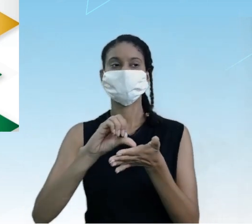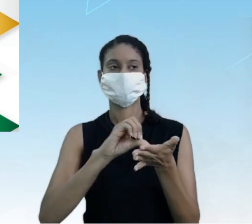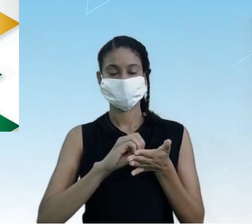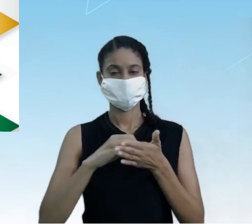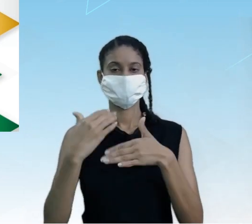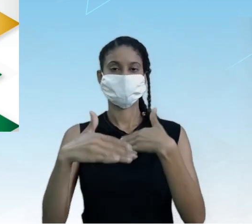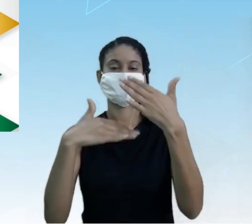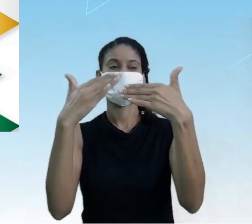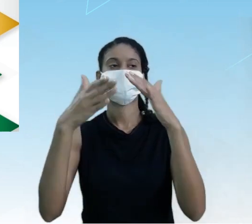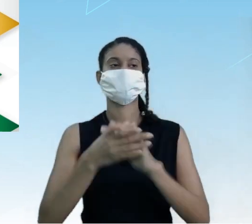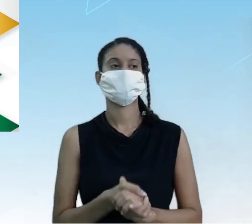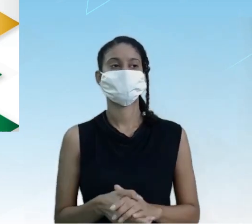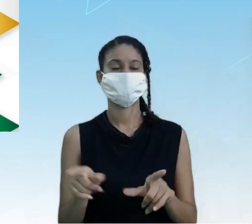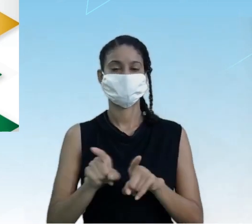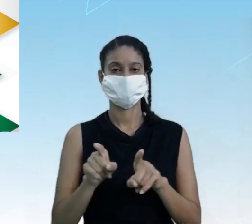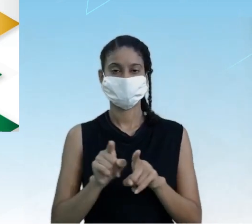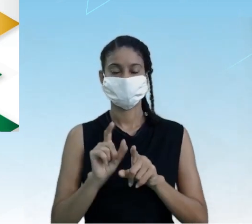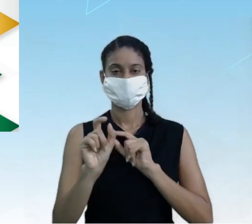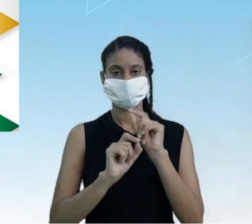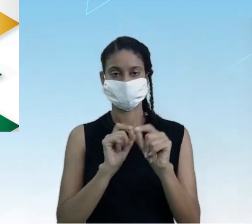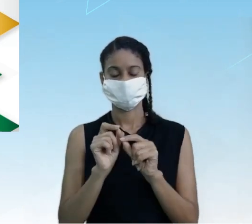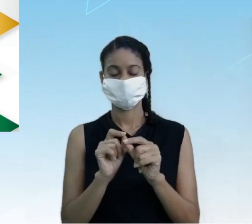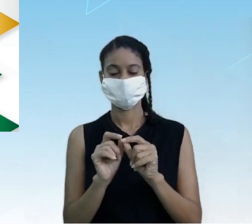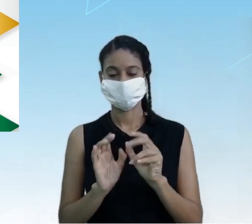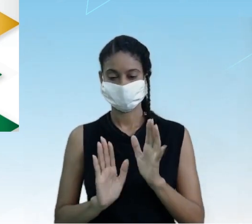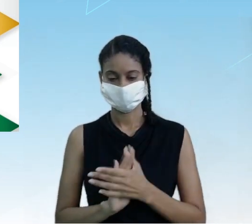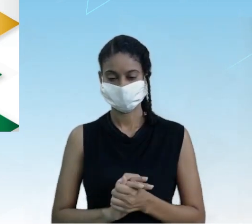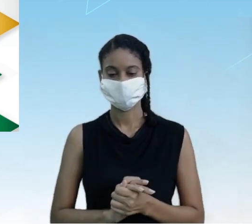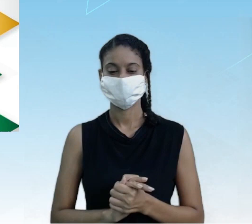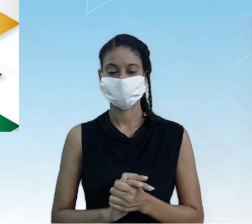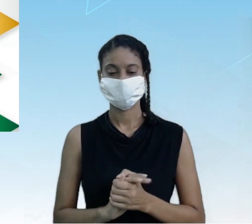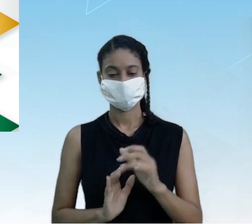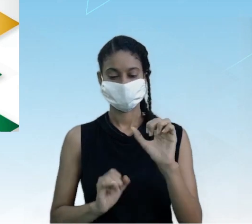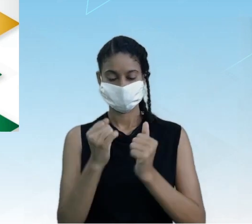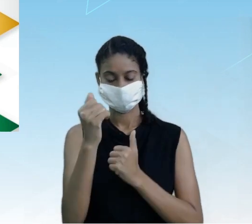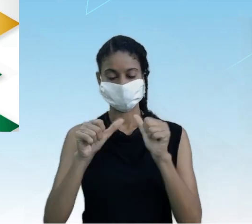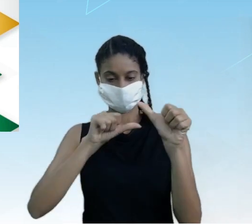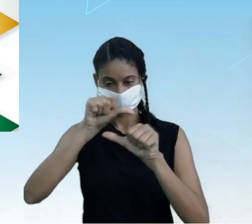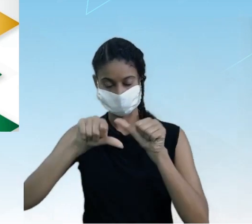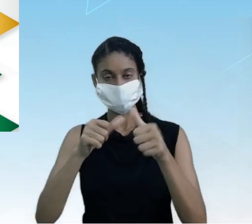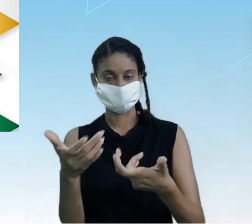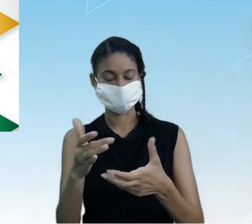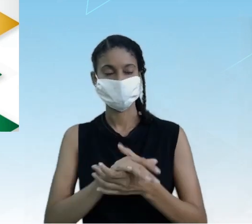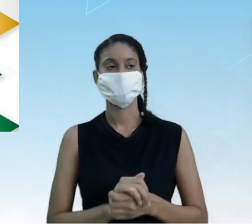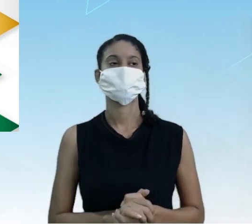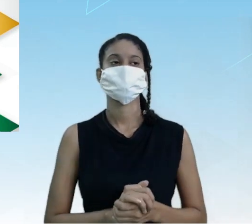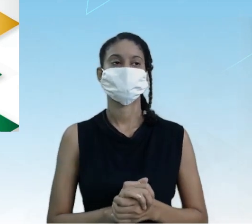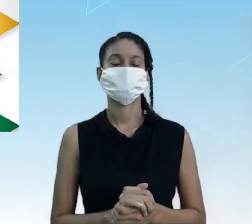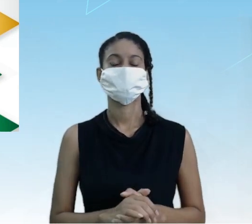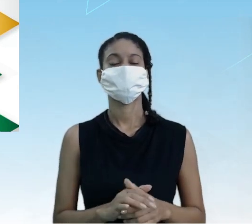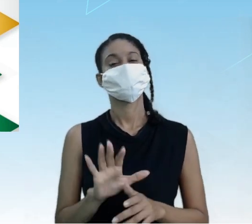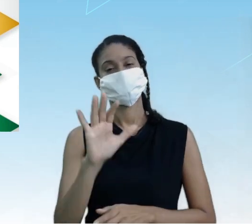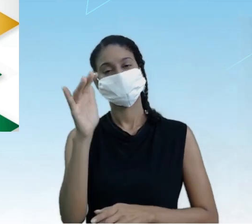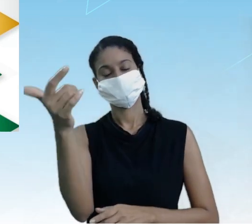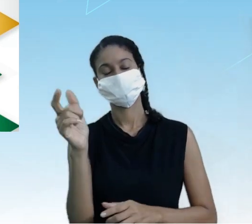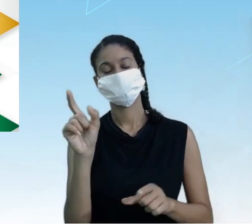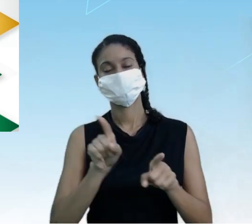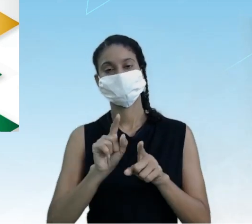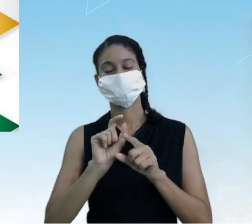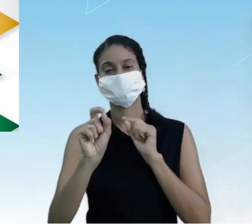processo de colonização. Second, the industrial revolution, revolução industrial. E claro,